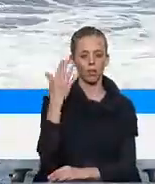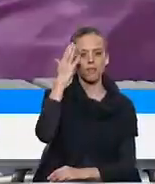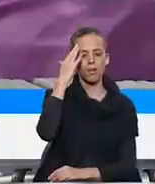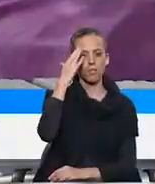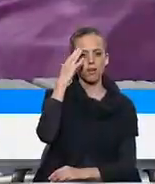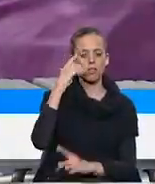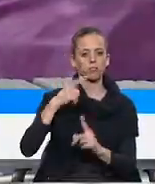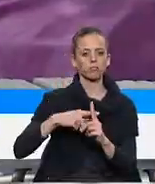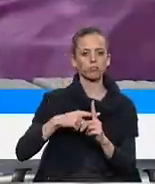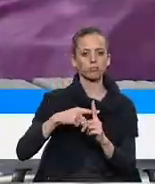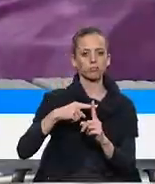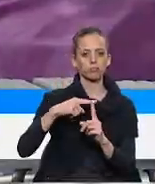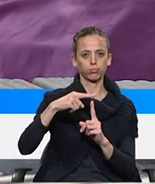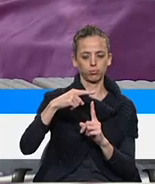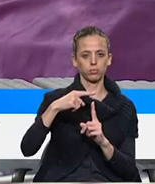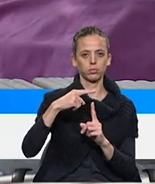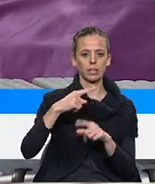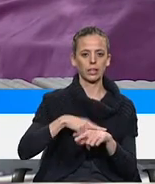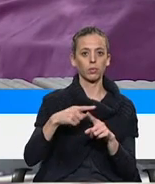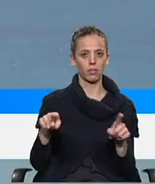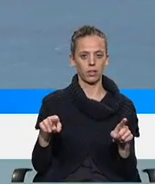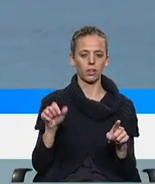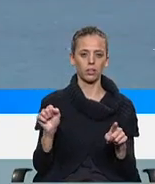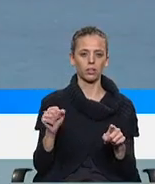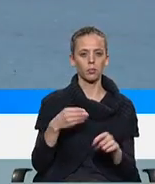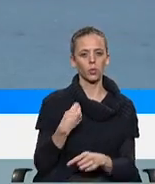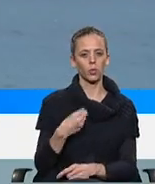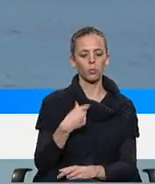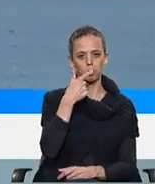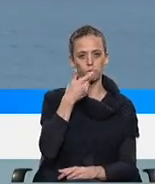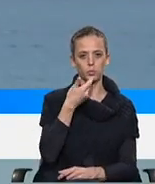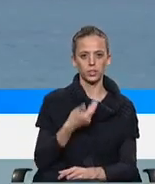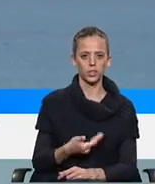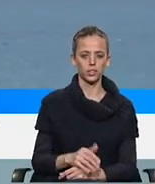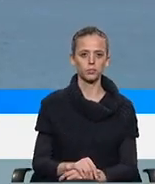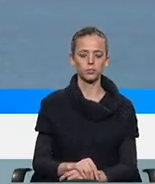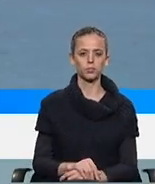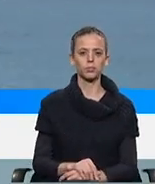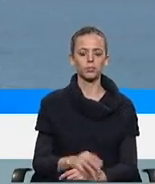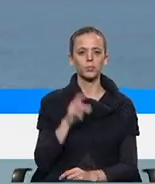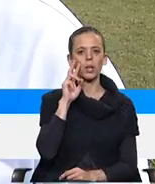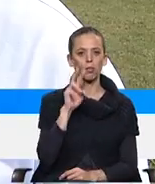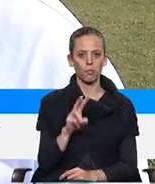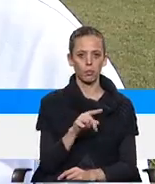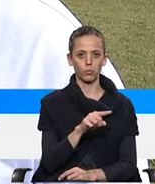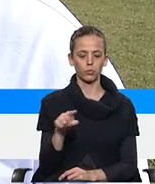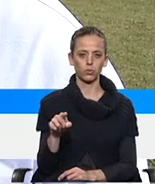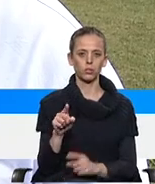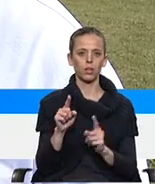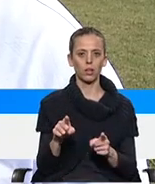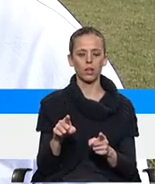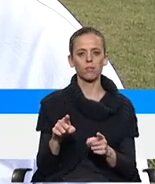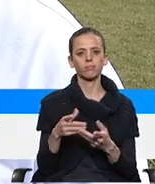os termómetros subirem fora da época são fenómenos que preocupam os especialistas. Aquilo que se vê é que é cada